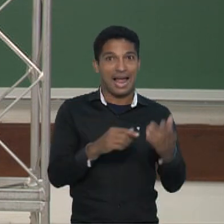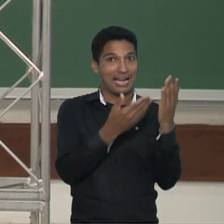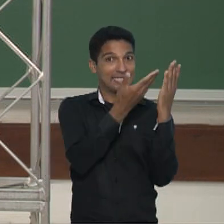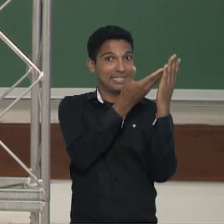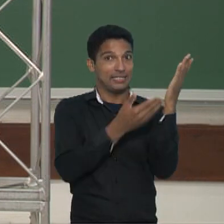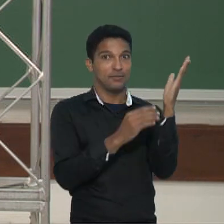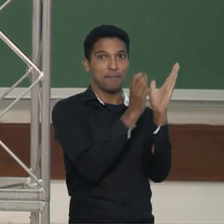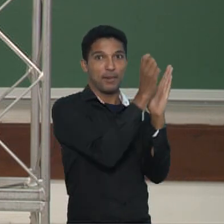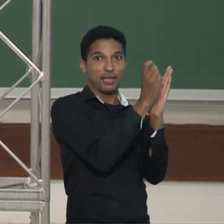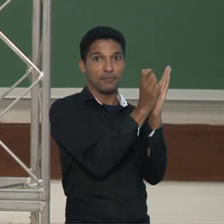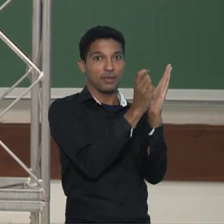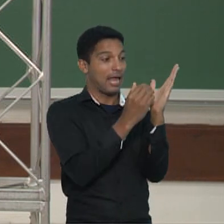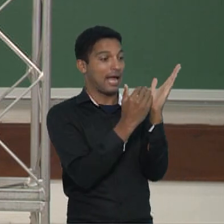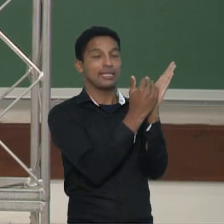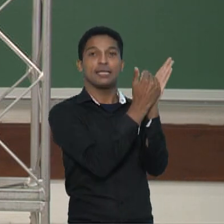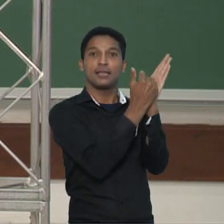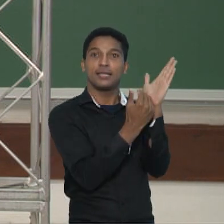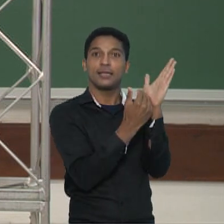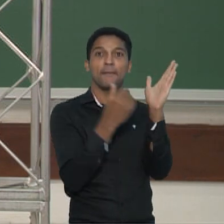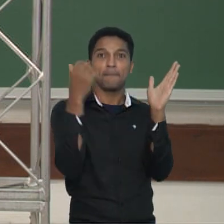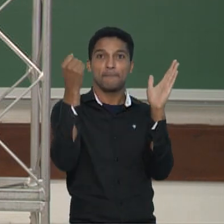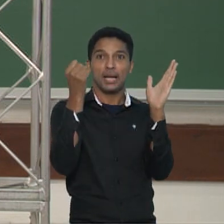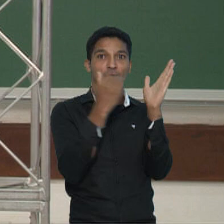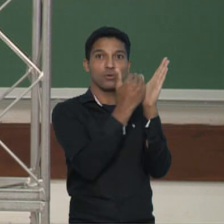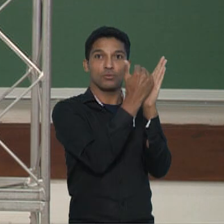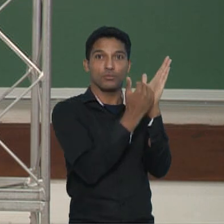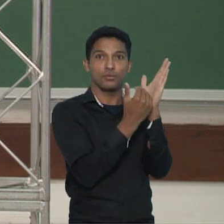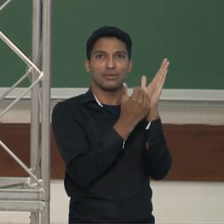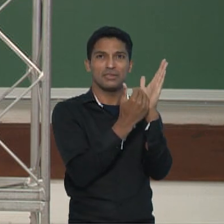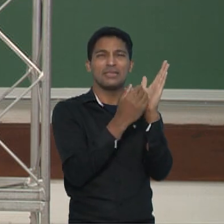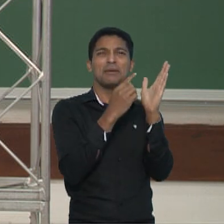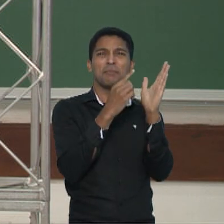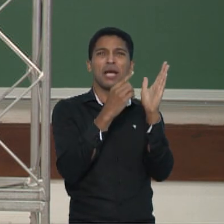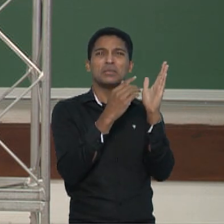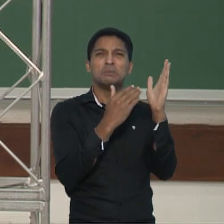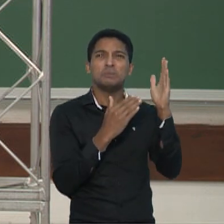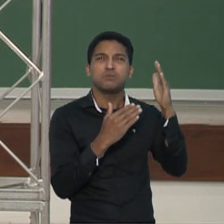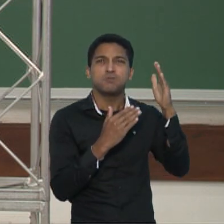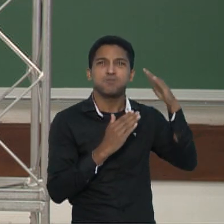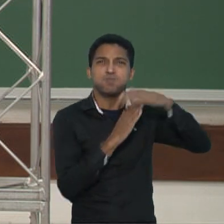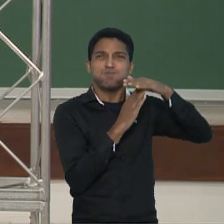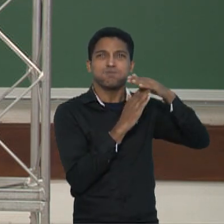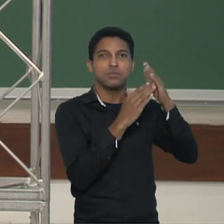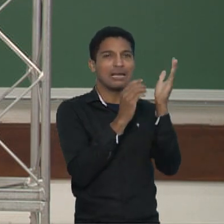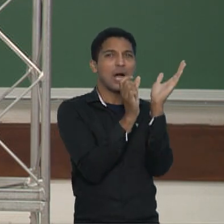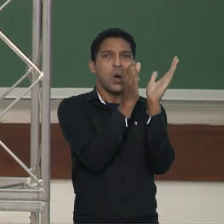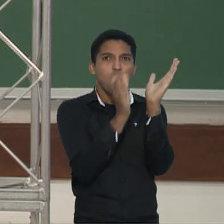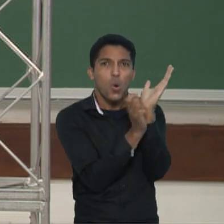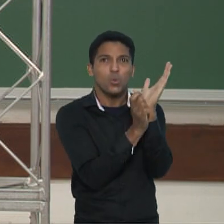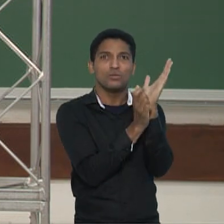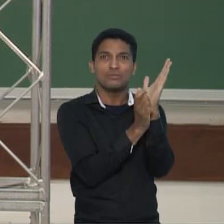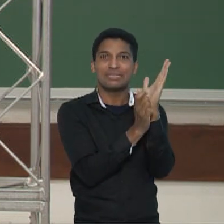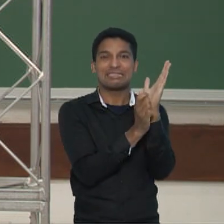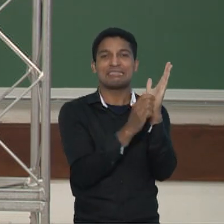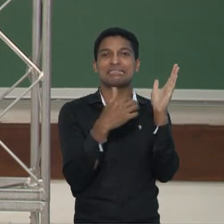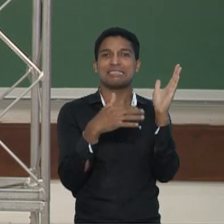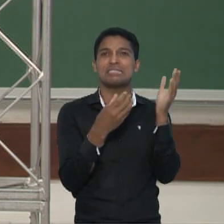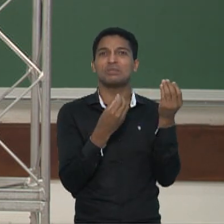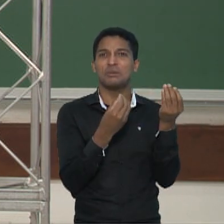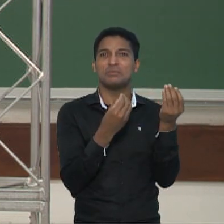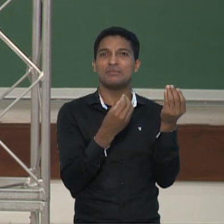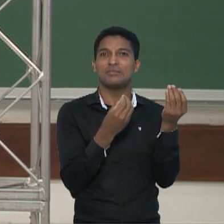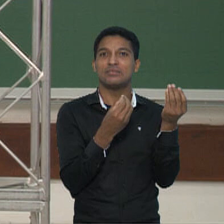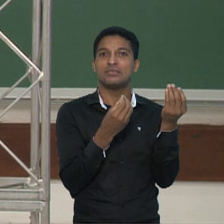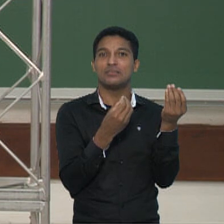branco. Teacher, acabou a minha folha exatamente aqui na última palavrinha, no mouse e no mais. Não tem